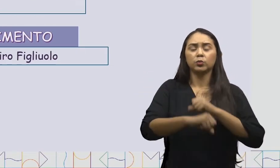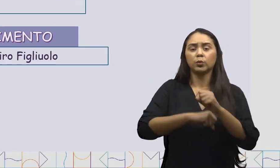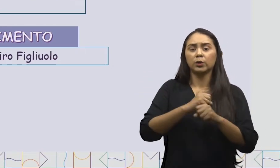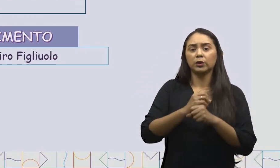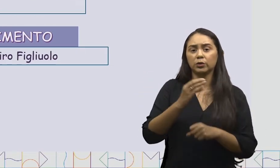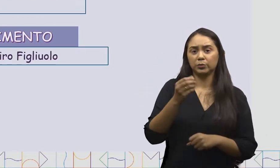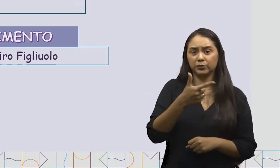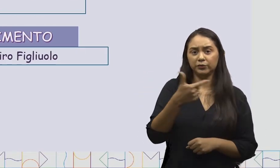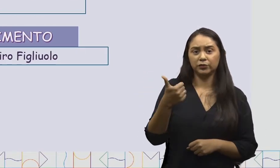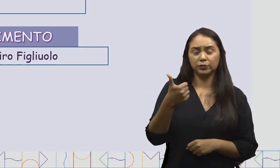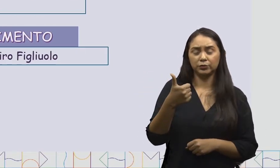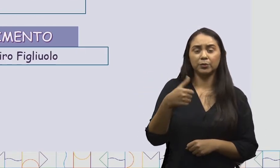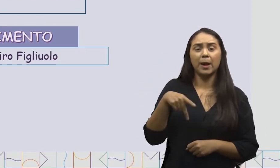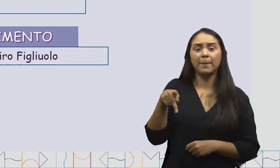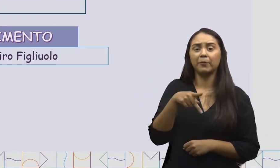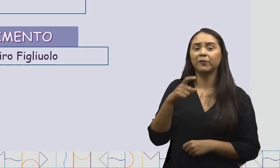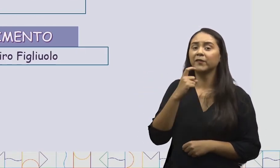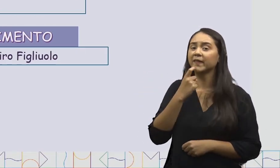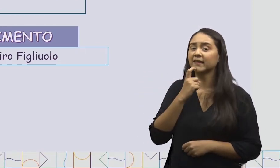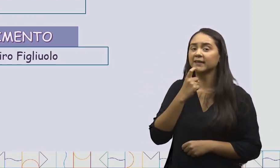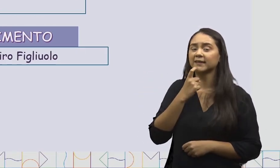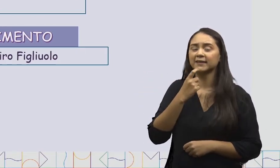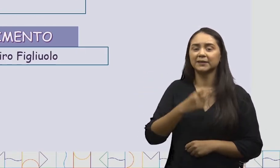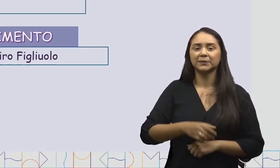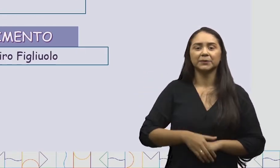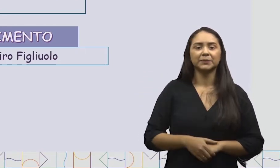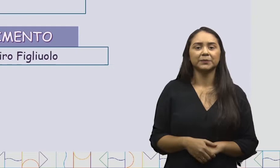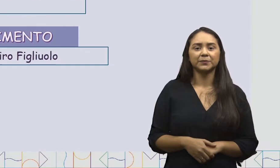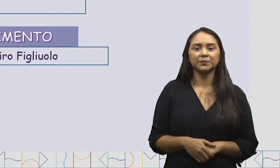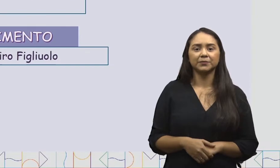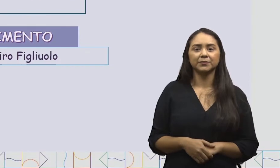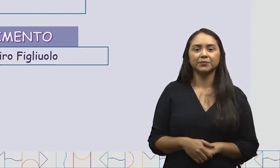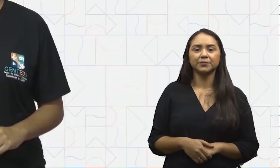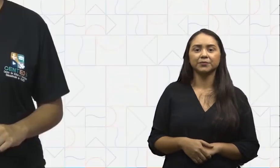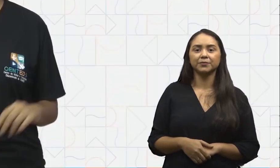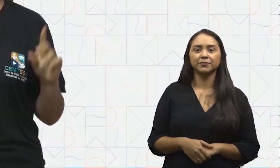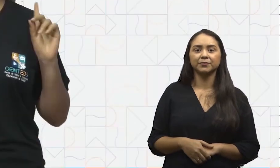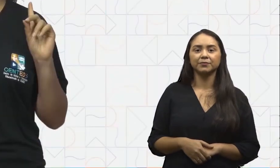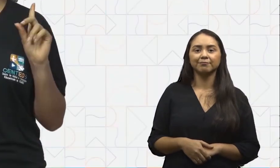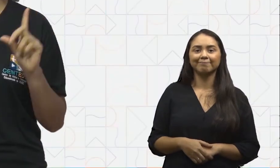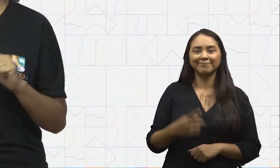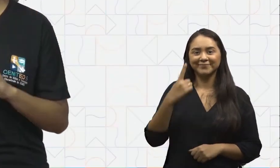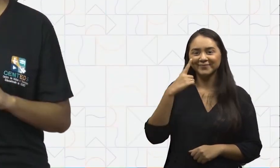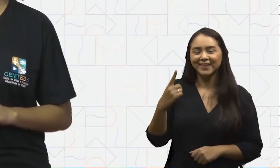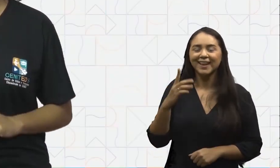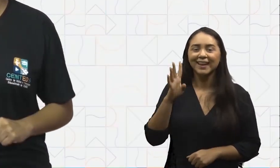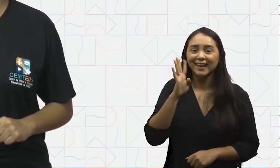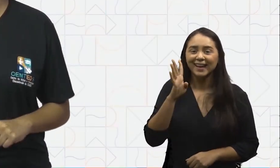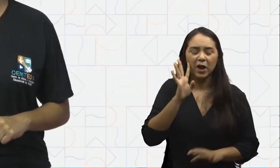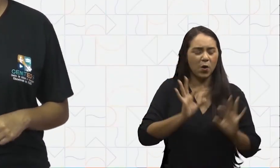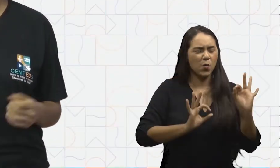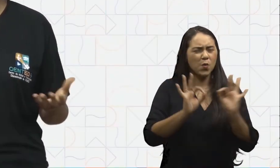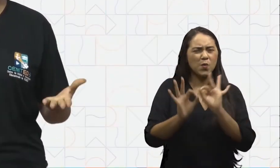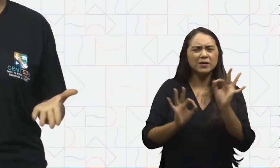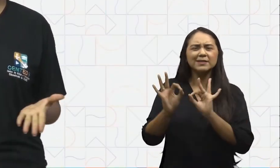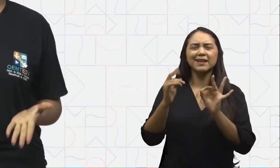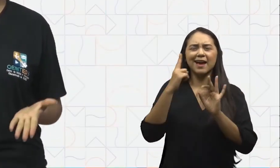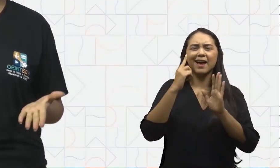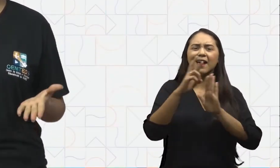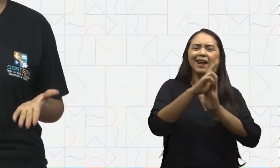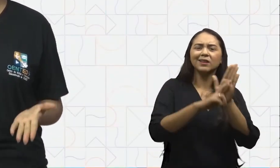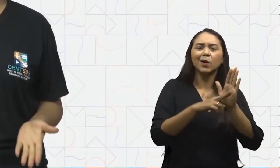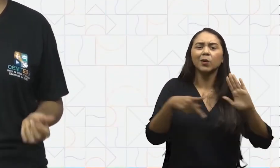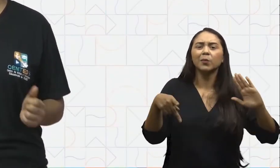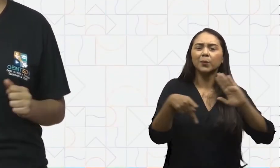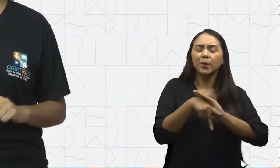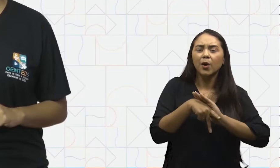de 2021. Vanessa Susan Pinheiro Frigiolo. Foi muito legal organizar esse relatório